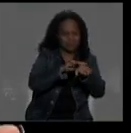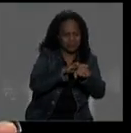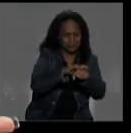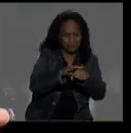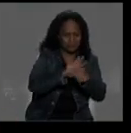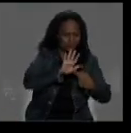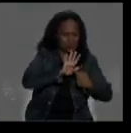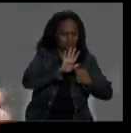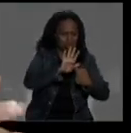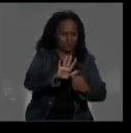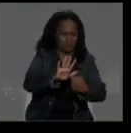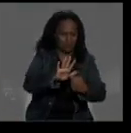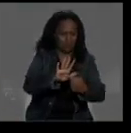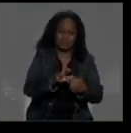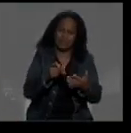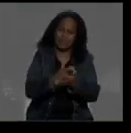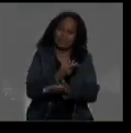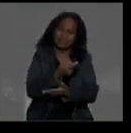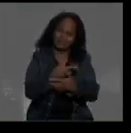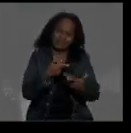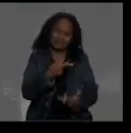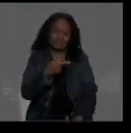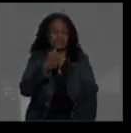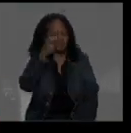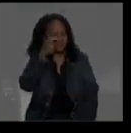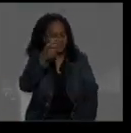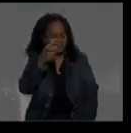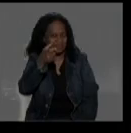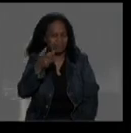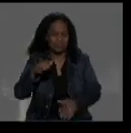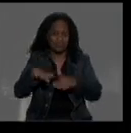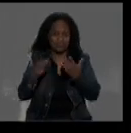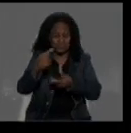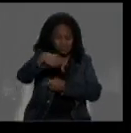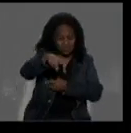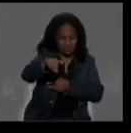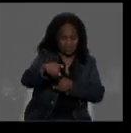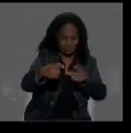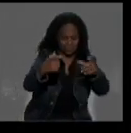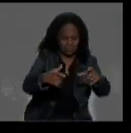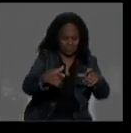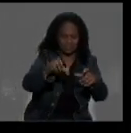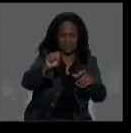apresentou, né? Aconteceu uma situação muito interessante. Quando nós chegamos em São José,